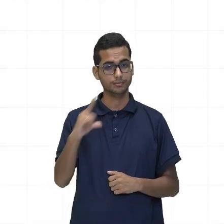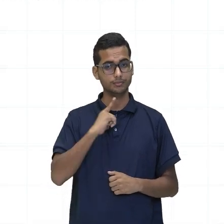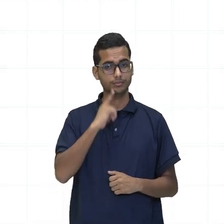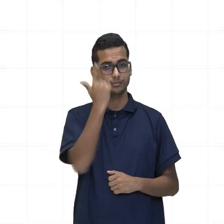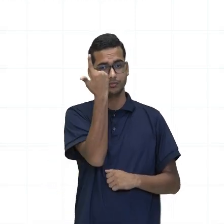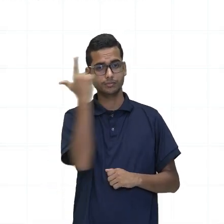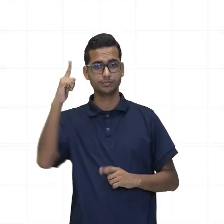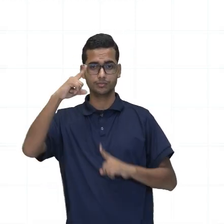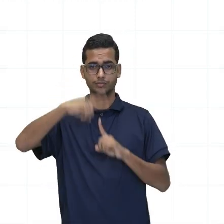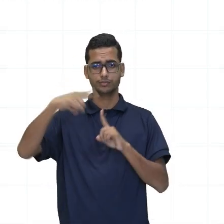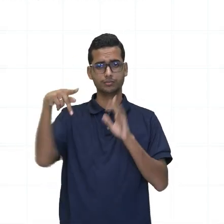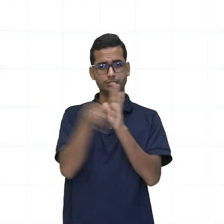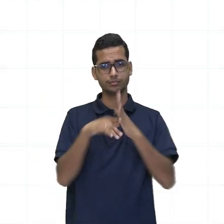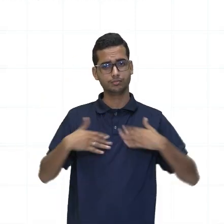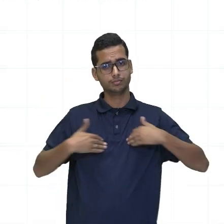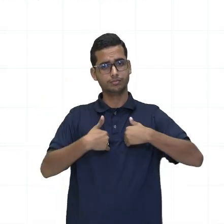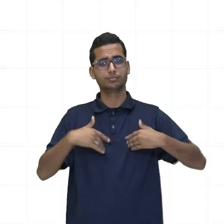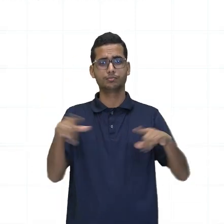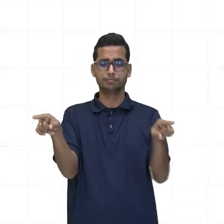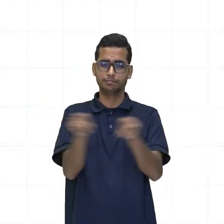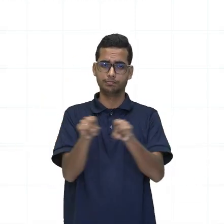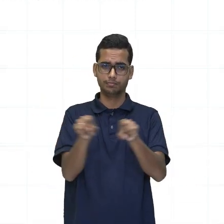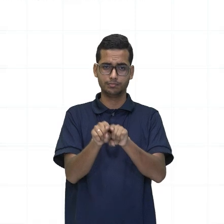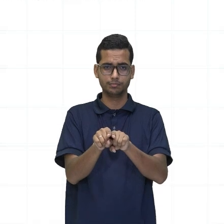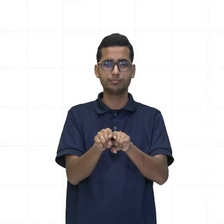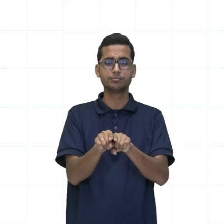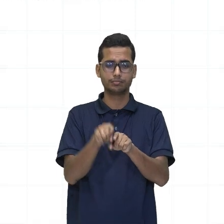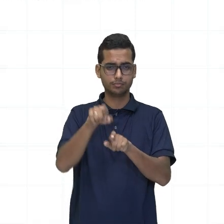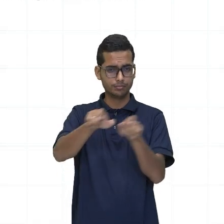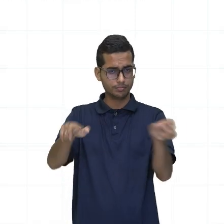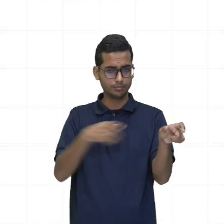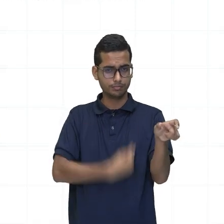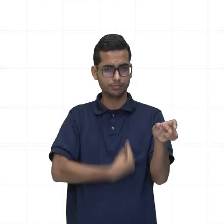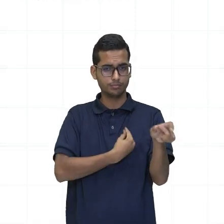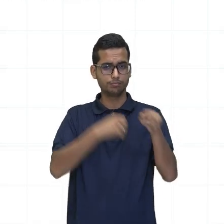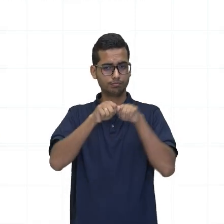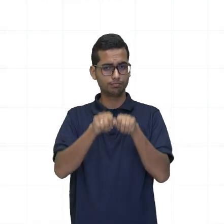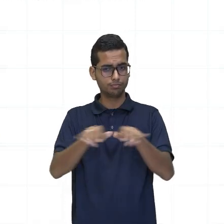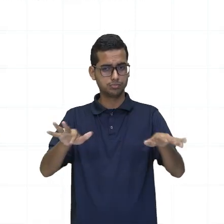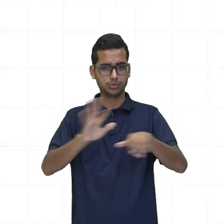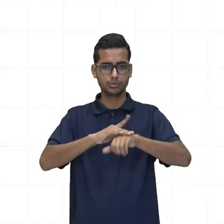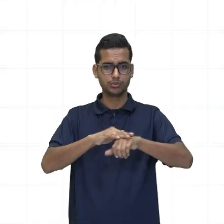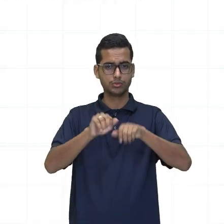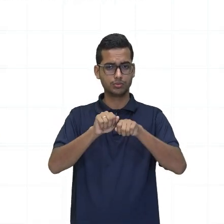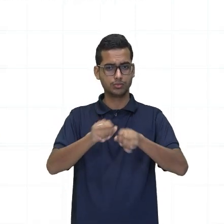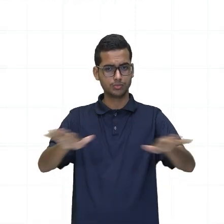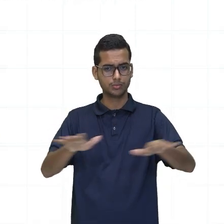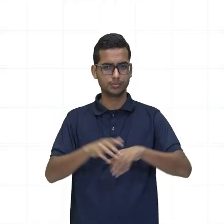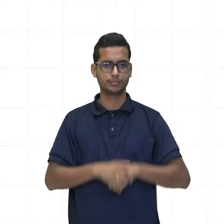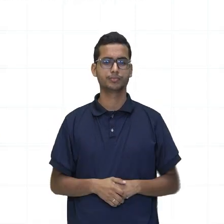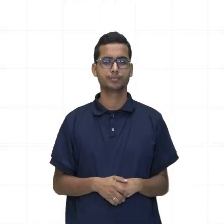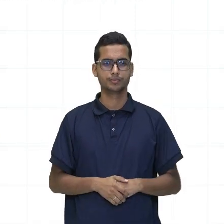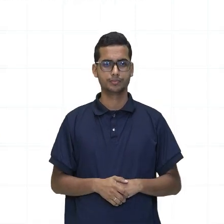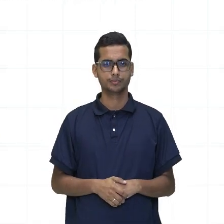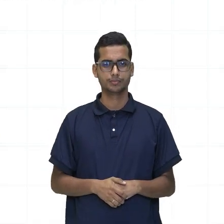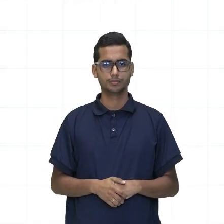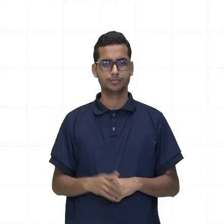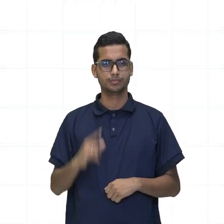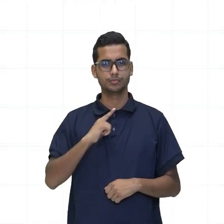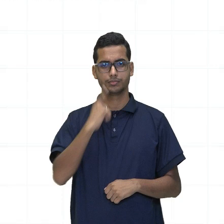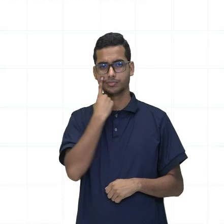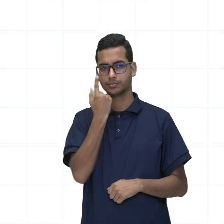de animais que podem ser vetores. Então, vamos ver aí que existem os triatomíneos, que são